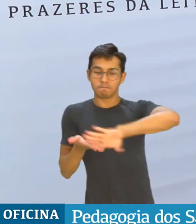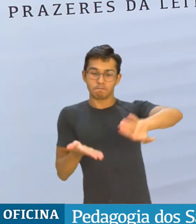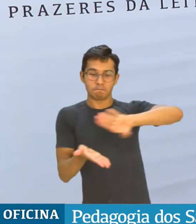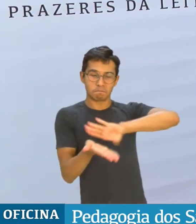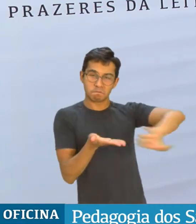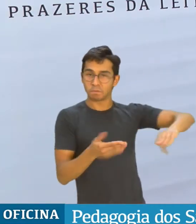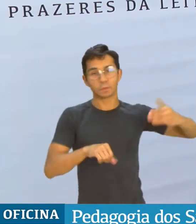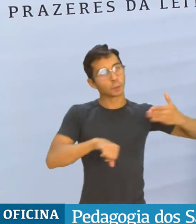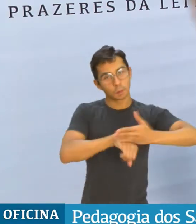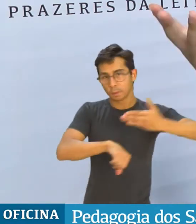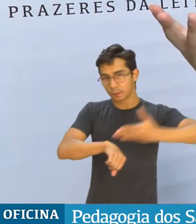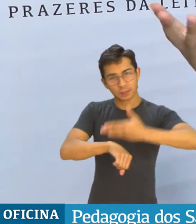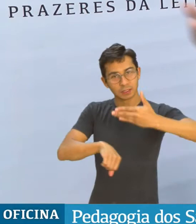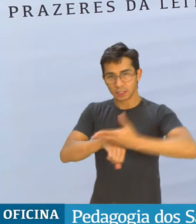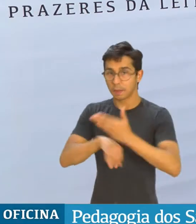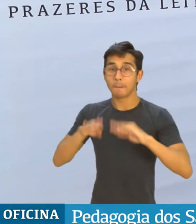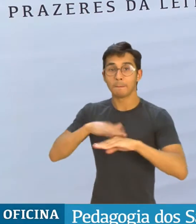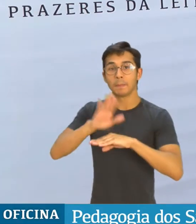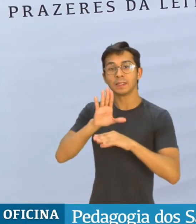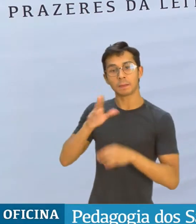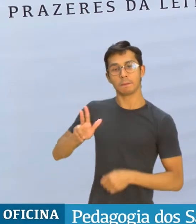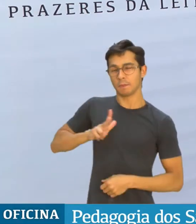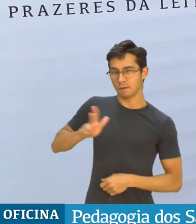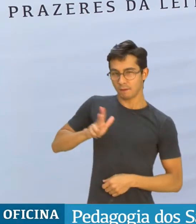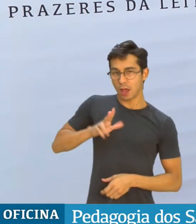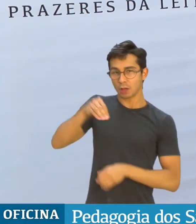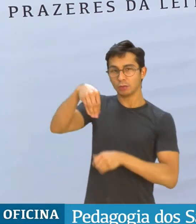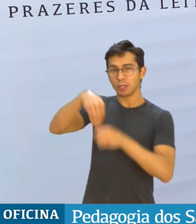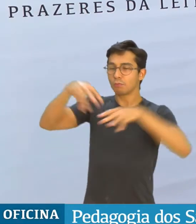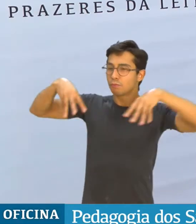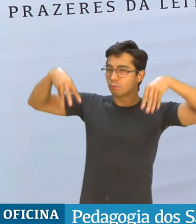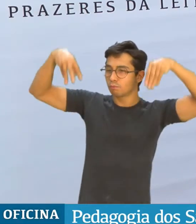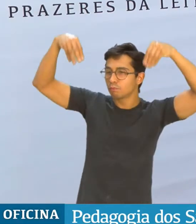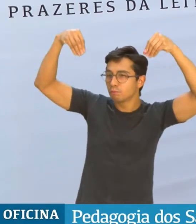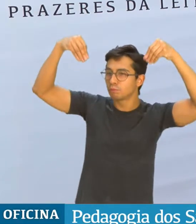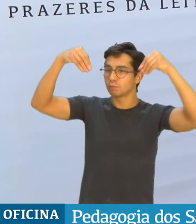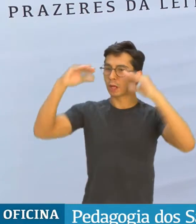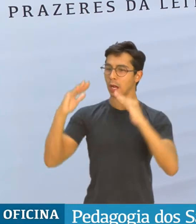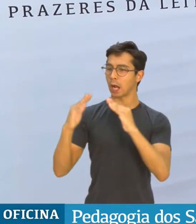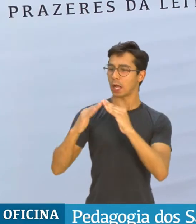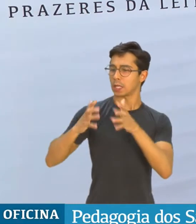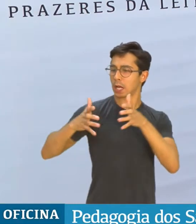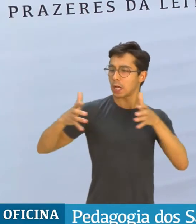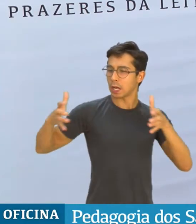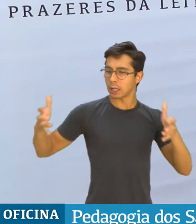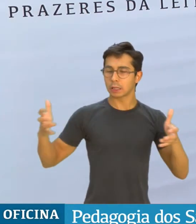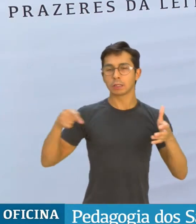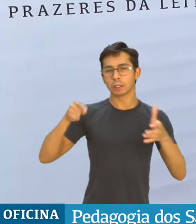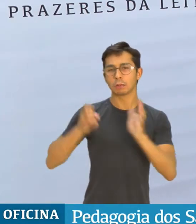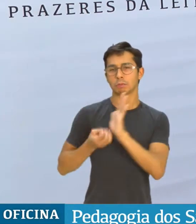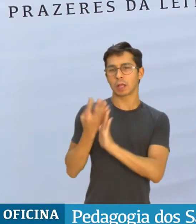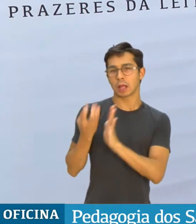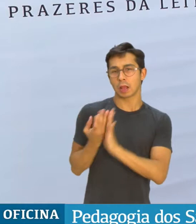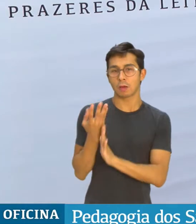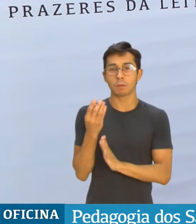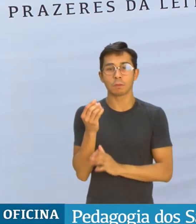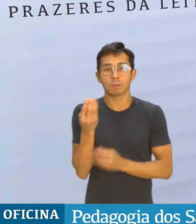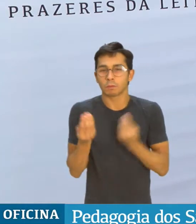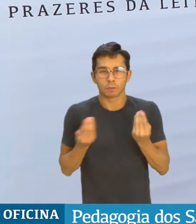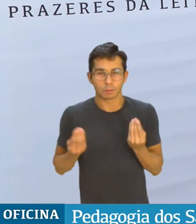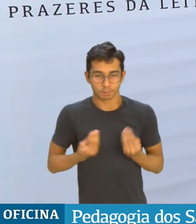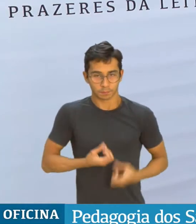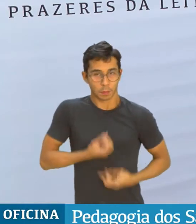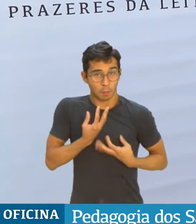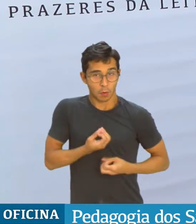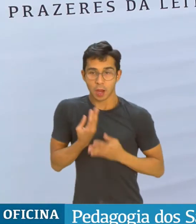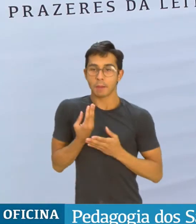né? Acontecia nos grandes salões ou na Casa Grande. Tinha um cunho de apresentação de poemas,